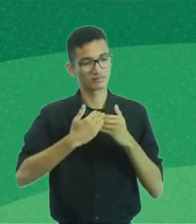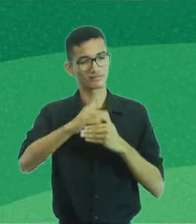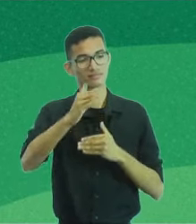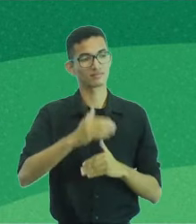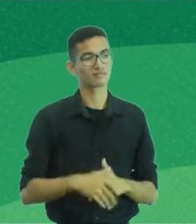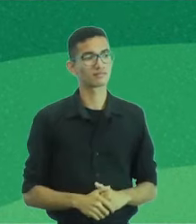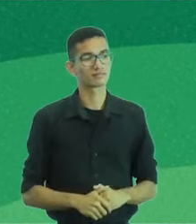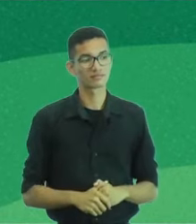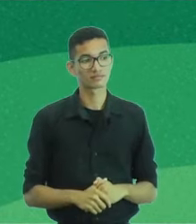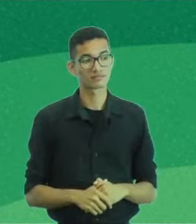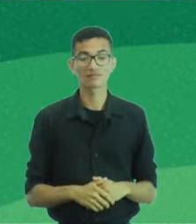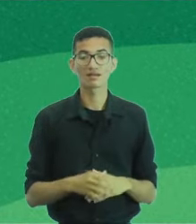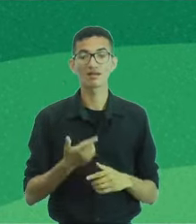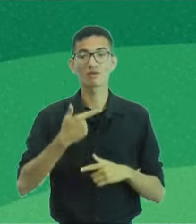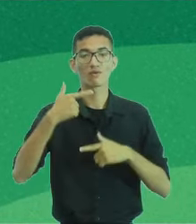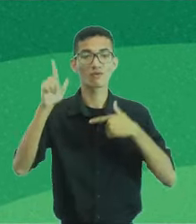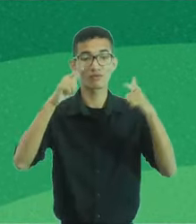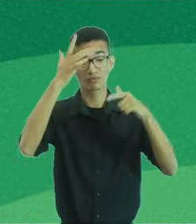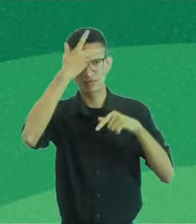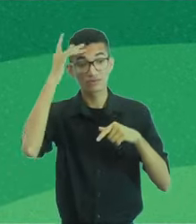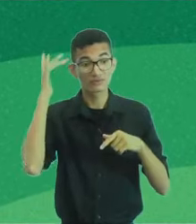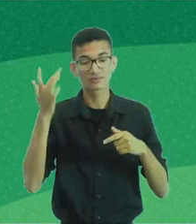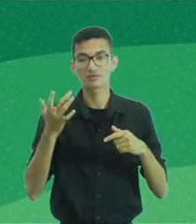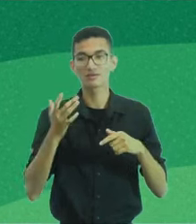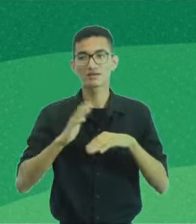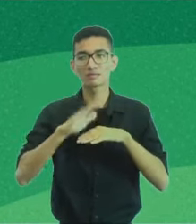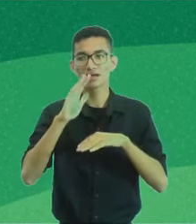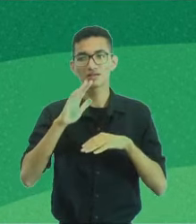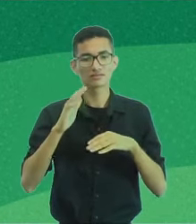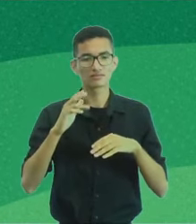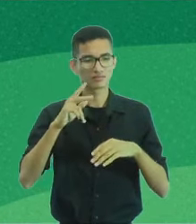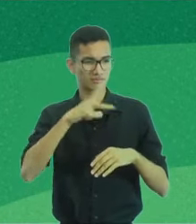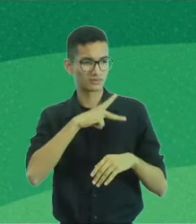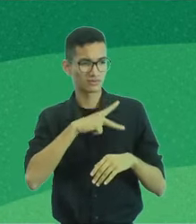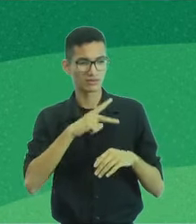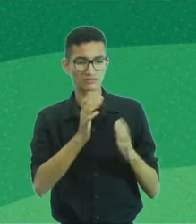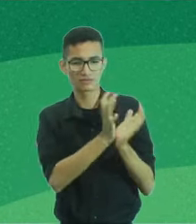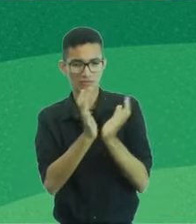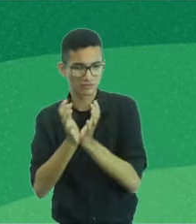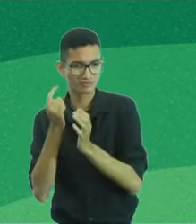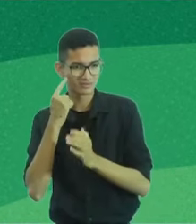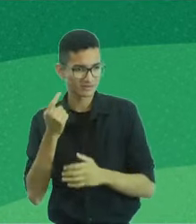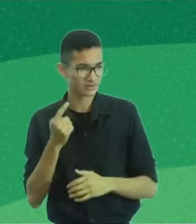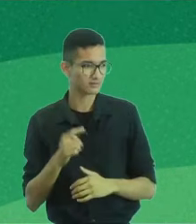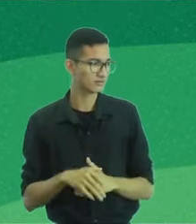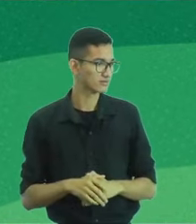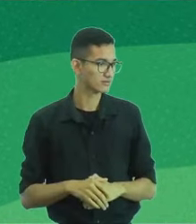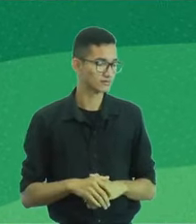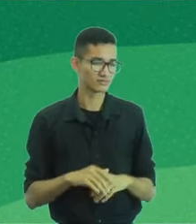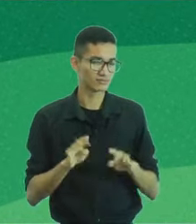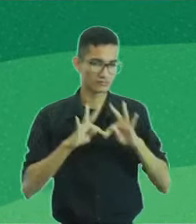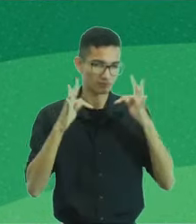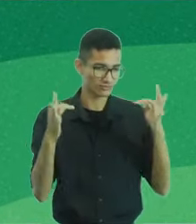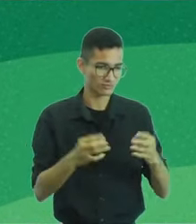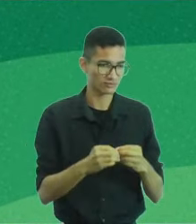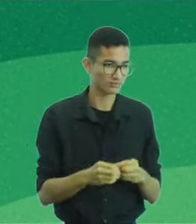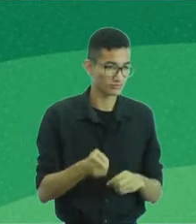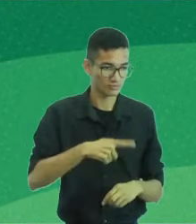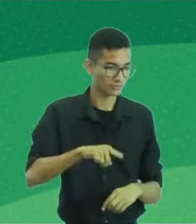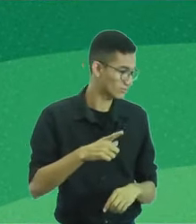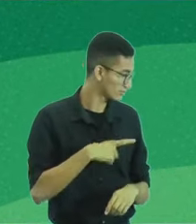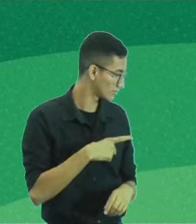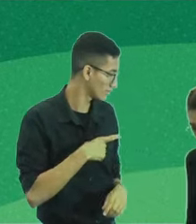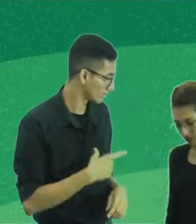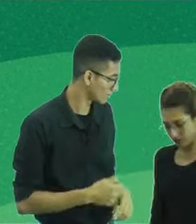e aí os outros são mais pessoais do que de grupo né com uma de forma geral né a gente tem